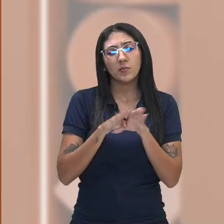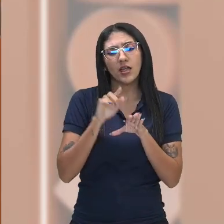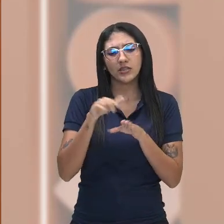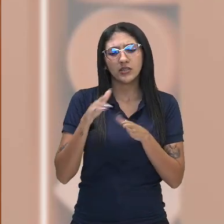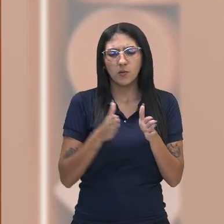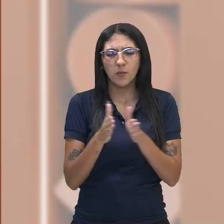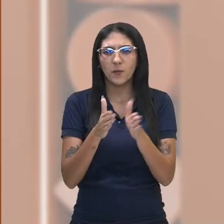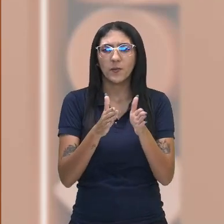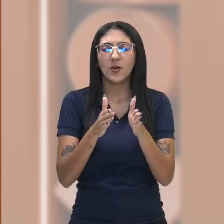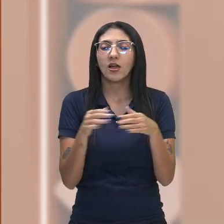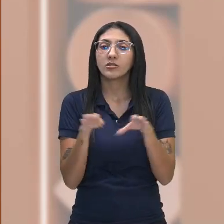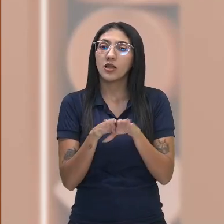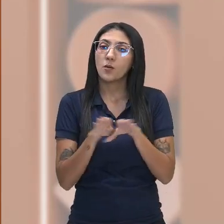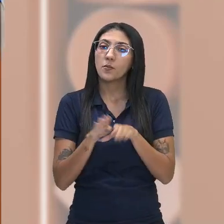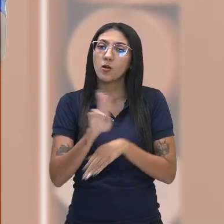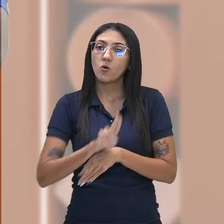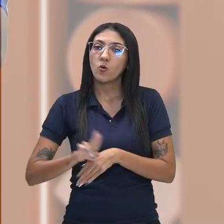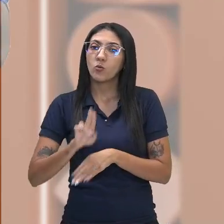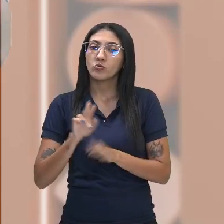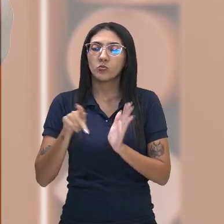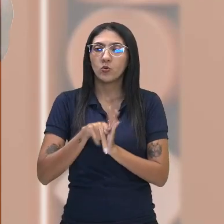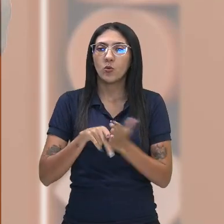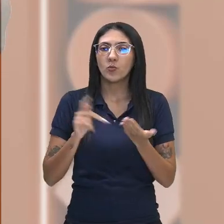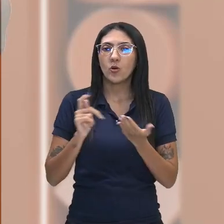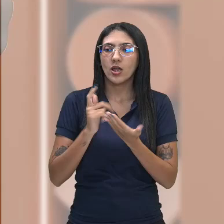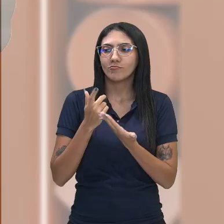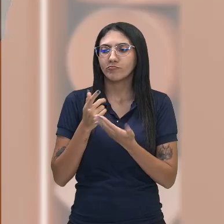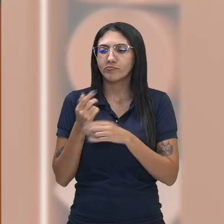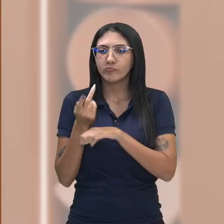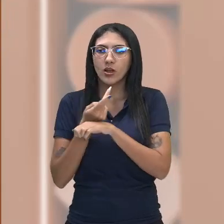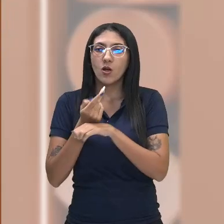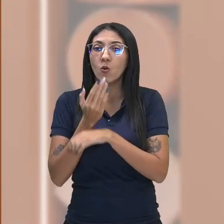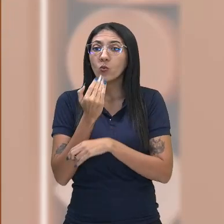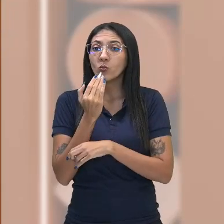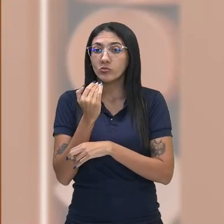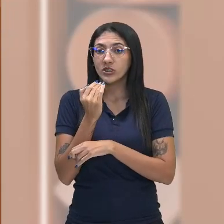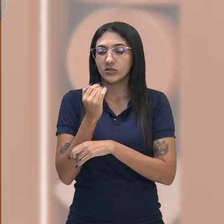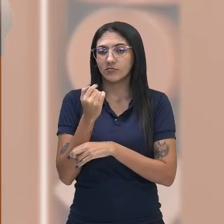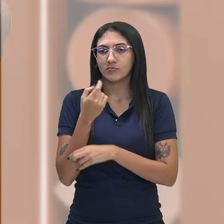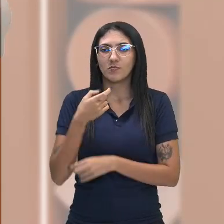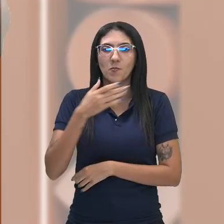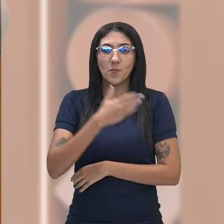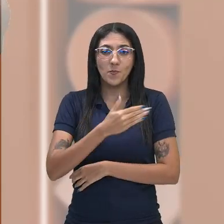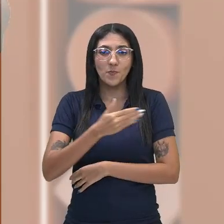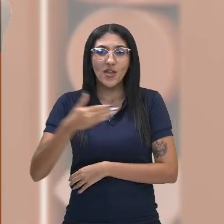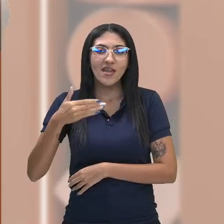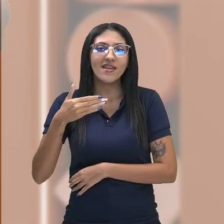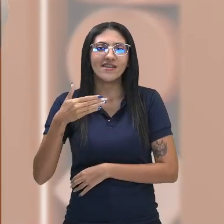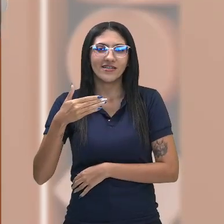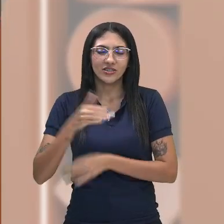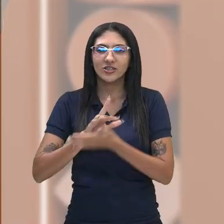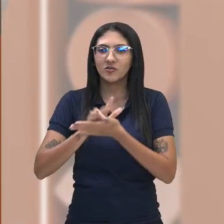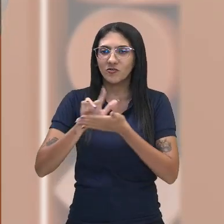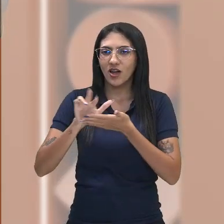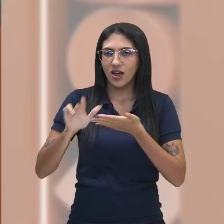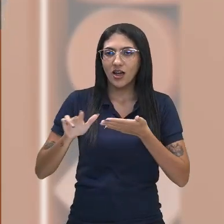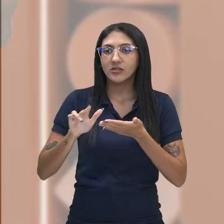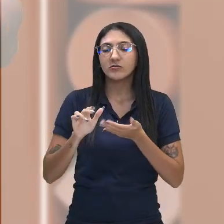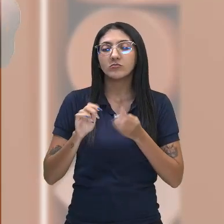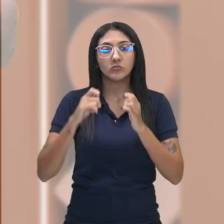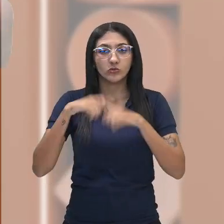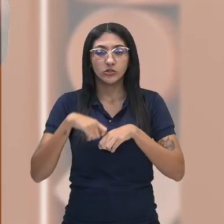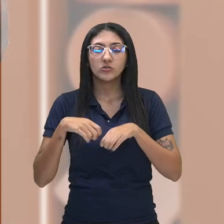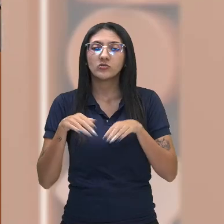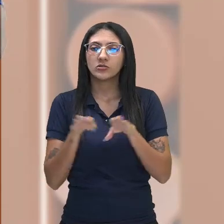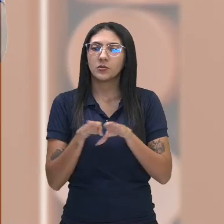servem como uma fonte de alimentos para, através da pesca, ser realizada, né, ser realizado